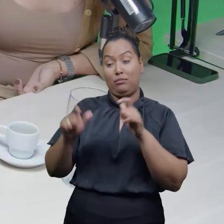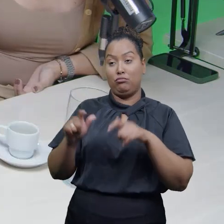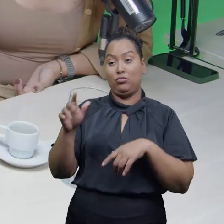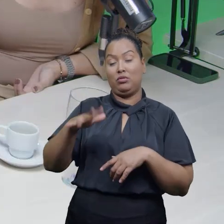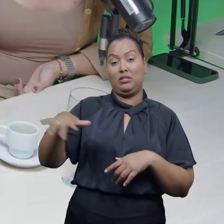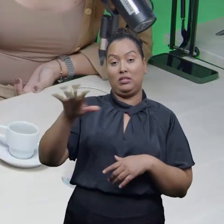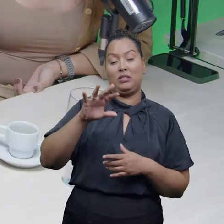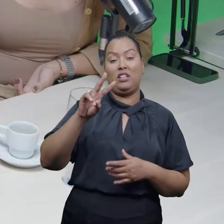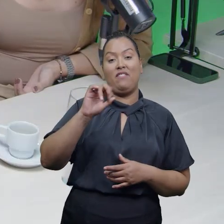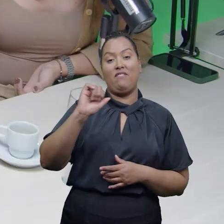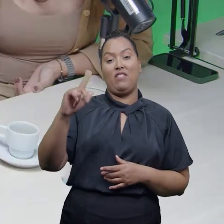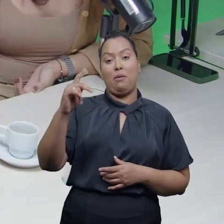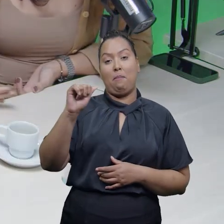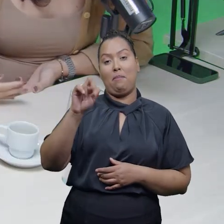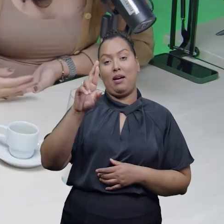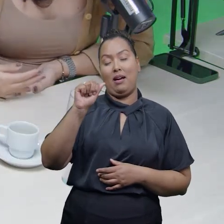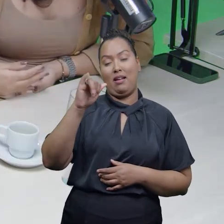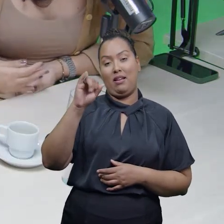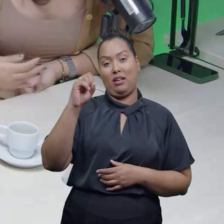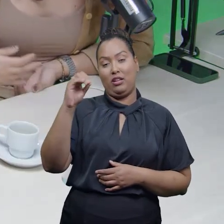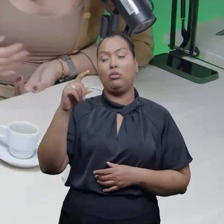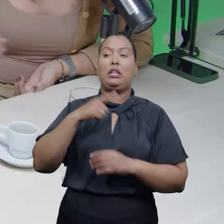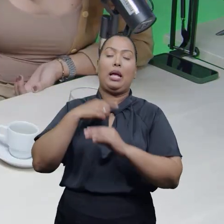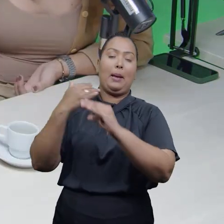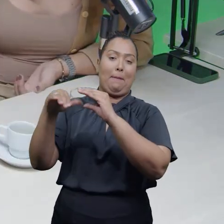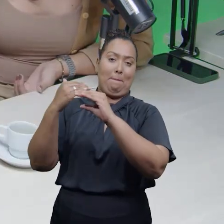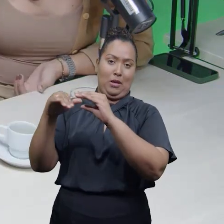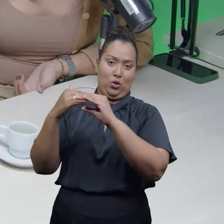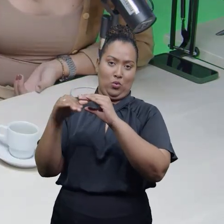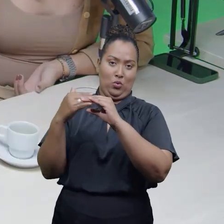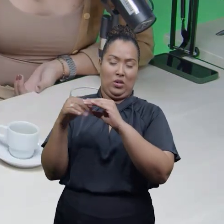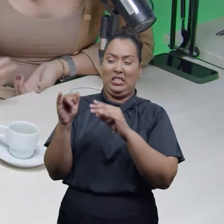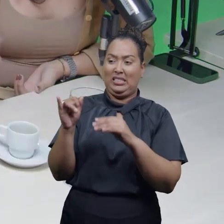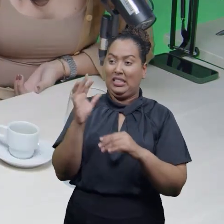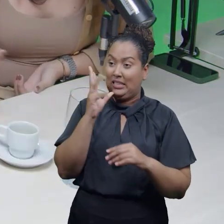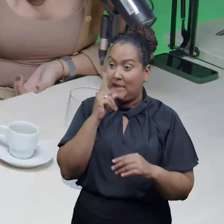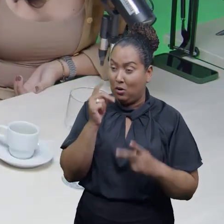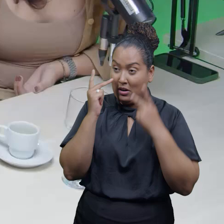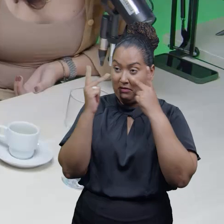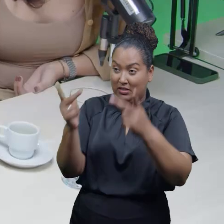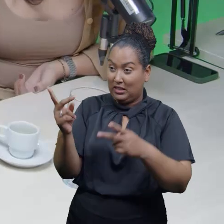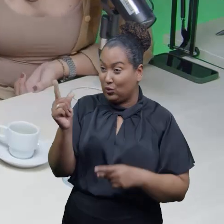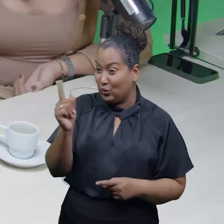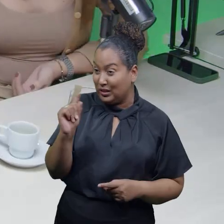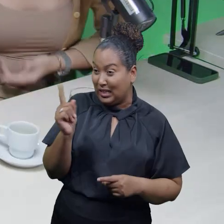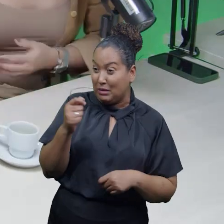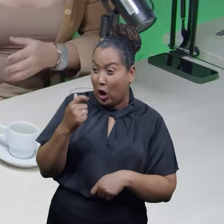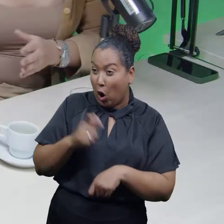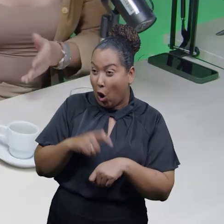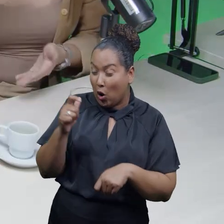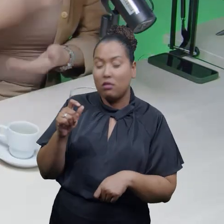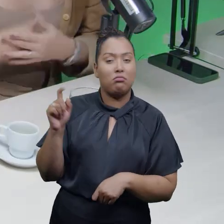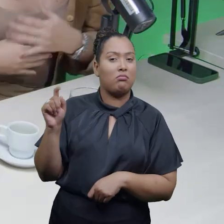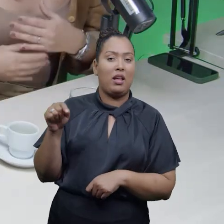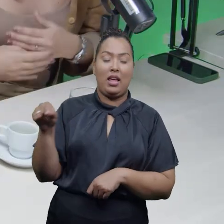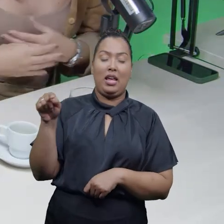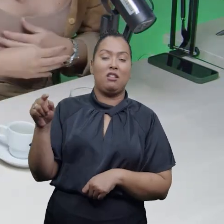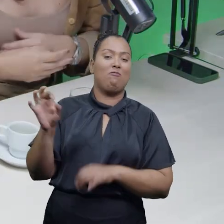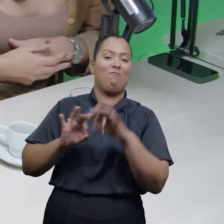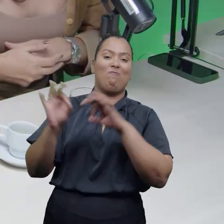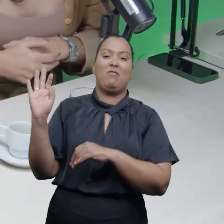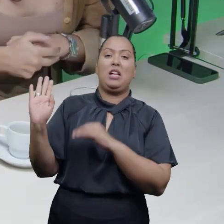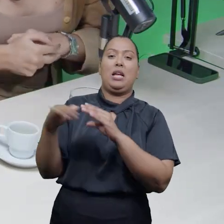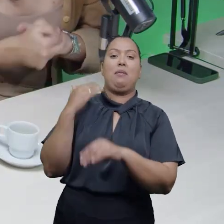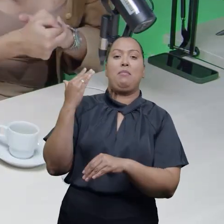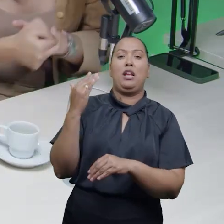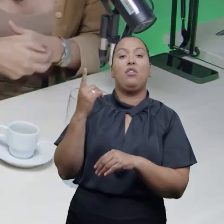de lá do Centro Pop de Valparaíso tem o nosso contato por e-mail, também quando é uma demanda que não pode esperar a nossa visita, eles também já